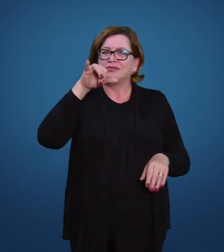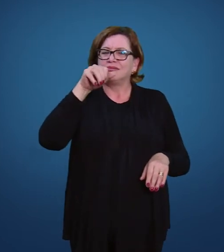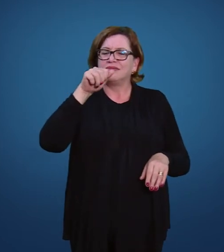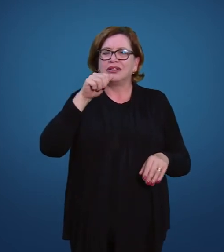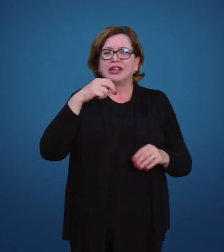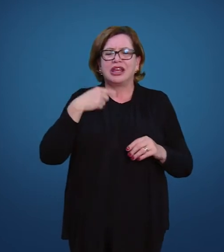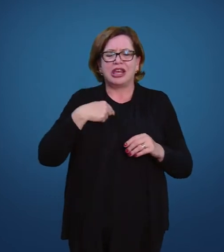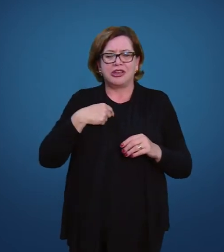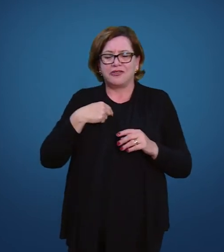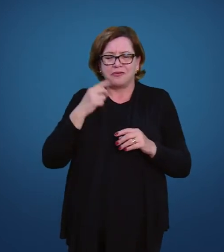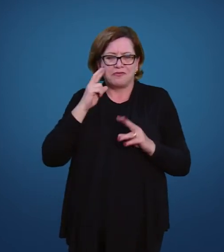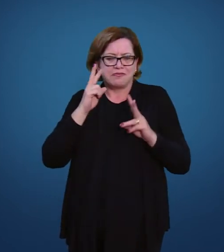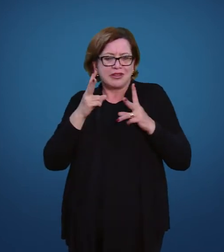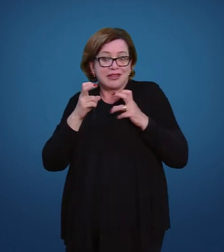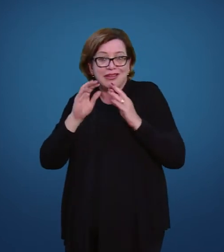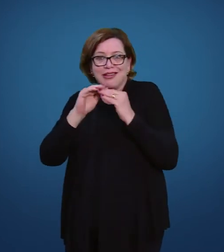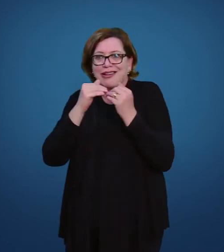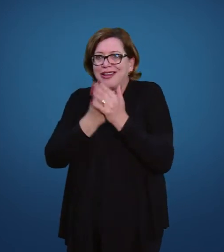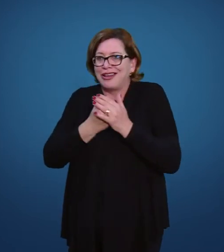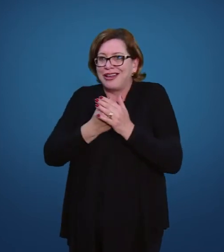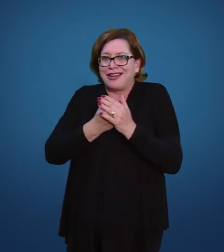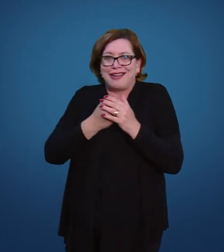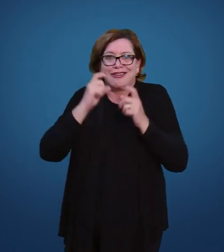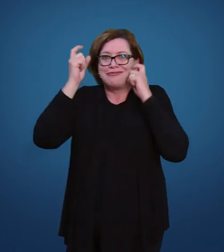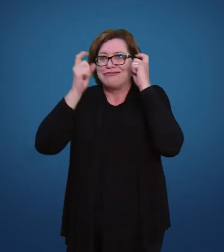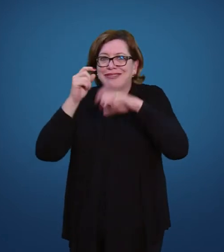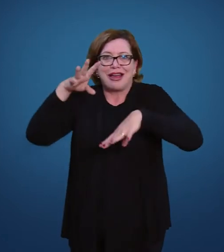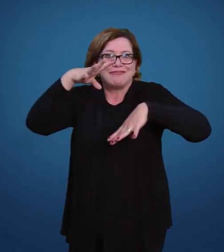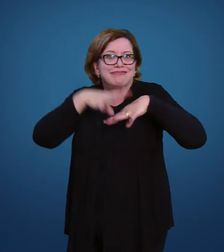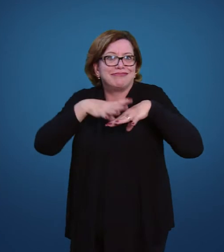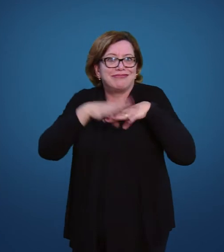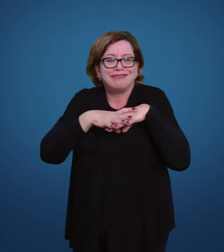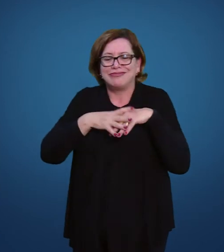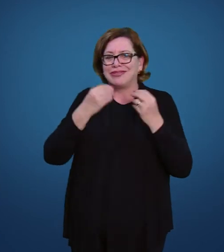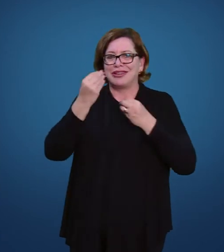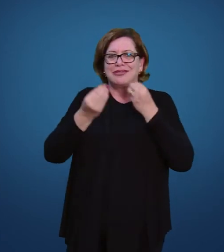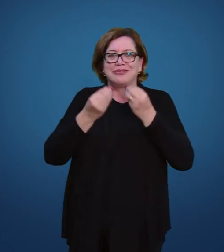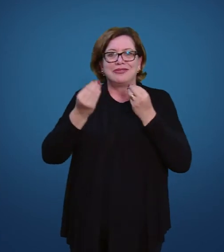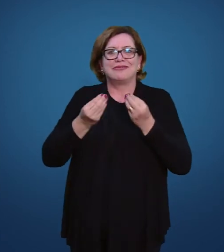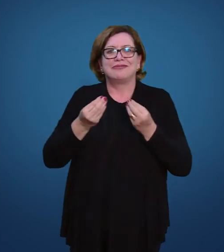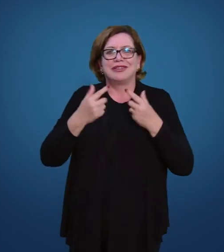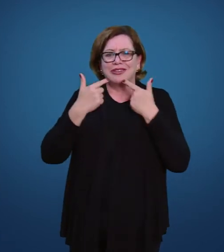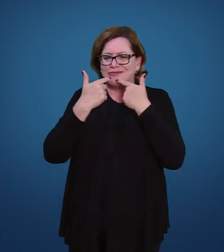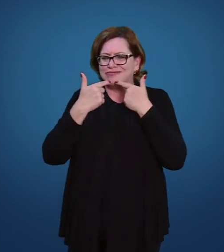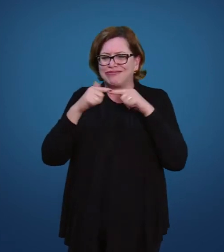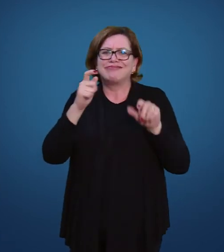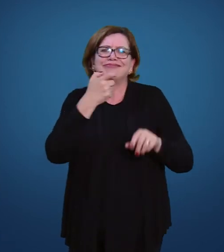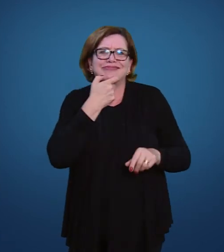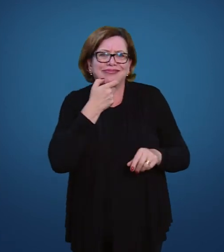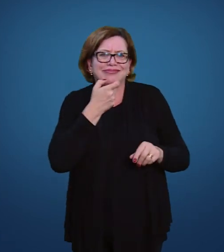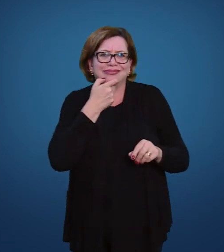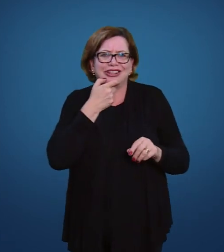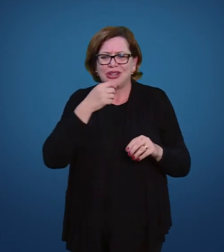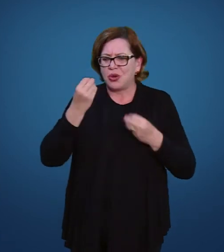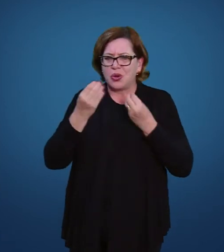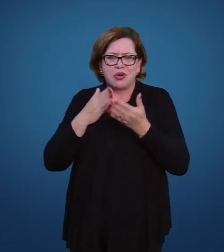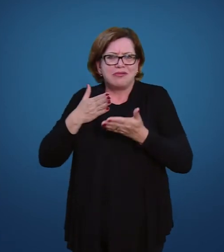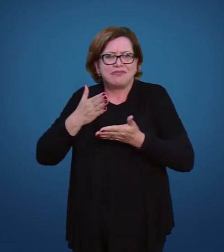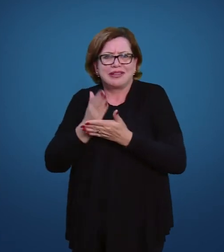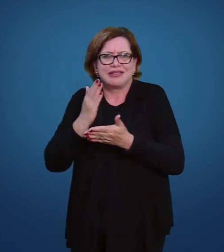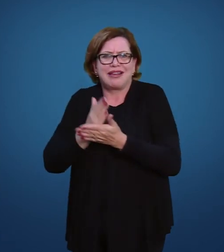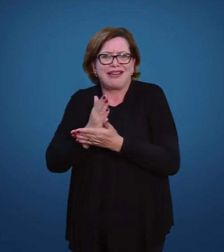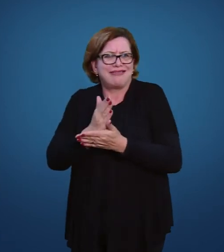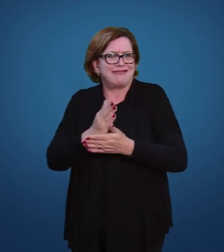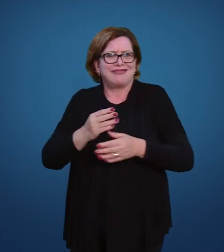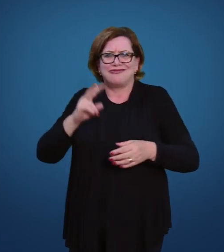preocupação com cálculos matemáticos, eu estou vendo muita preocupação com conhecimentos científicos, com tentar passar nos cursos de